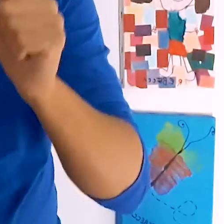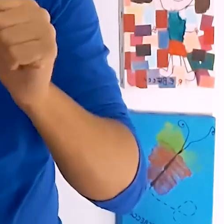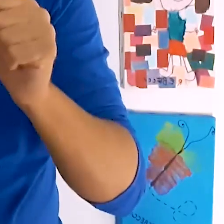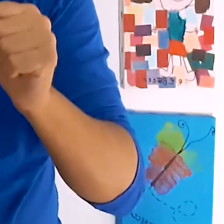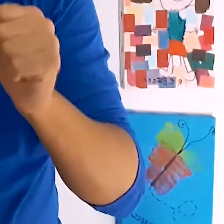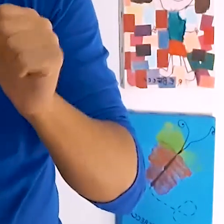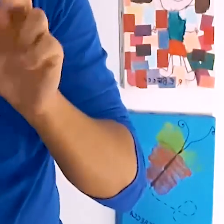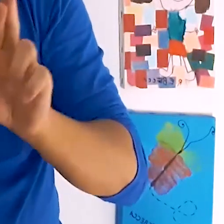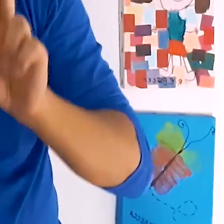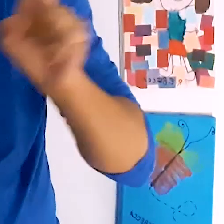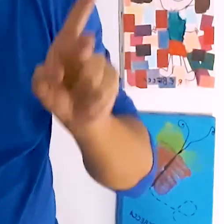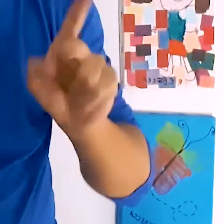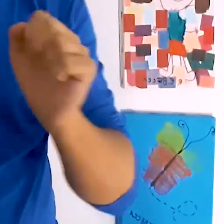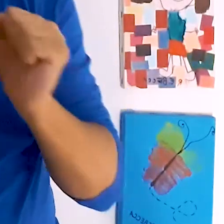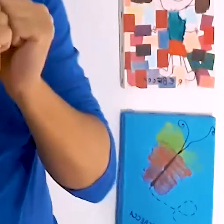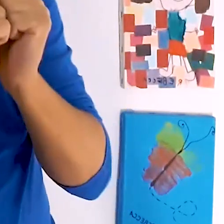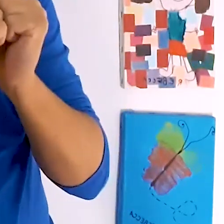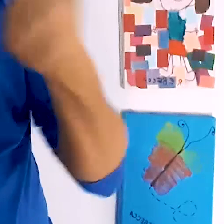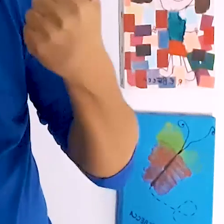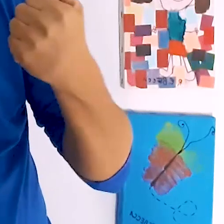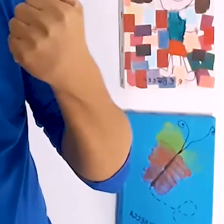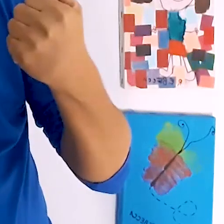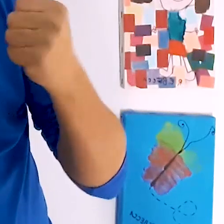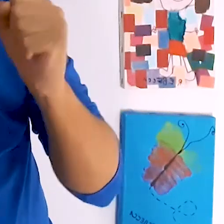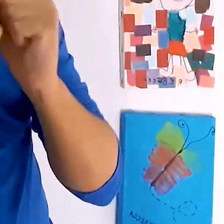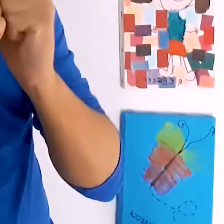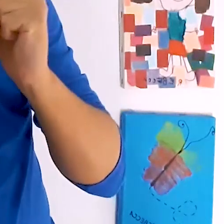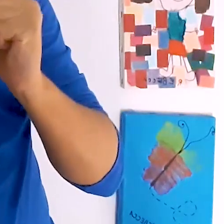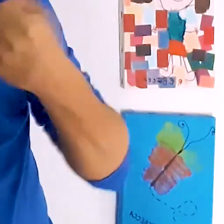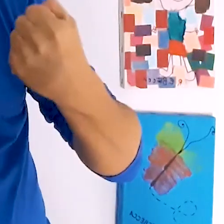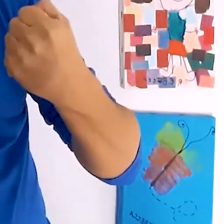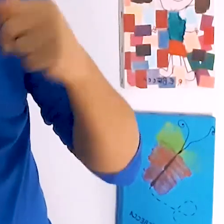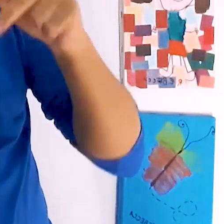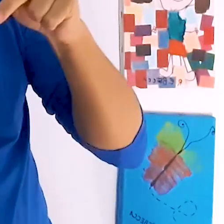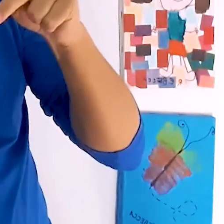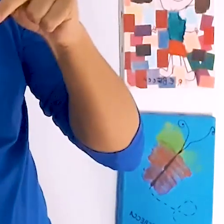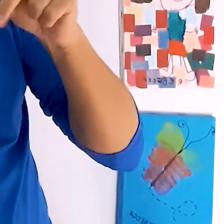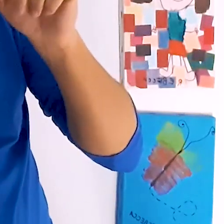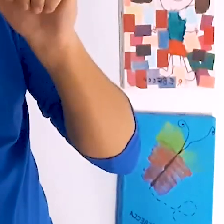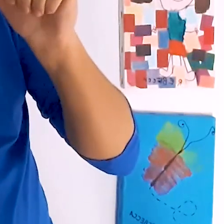Ônibus, para frente. Diferente do sinal de pão.